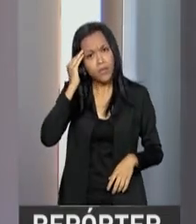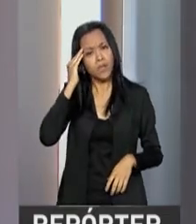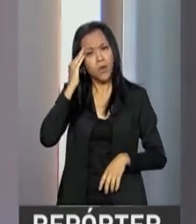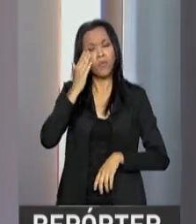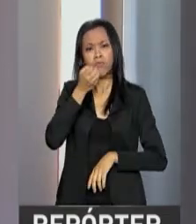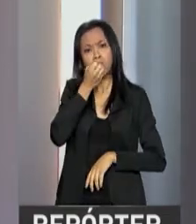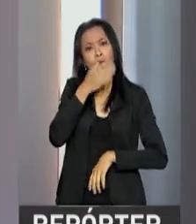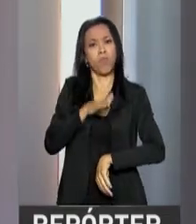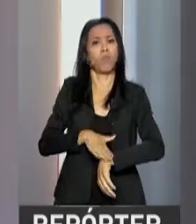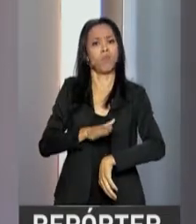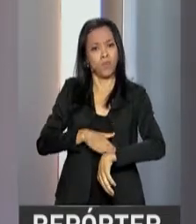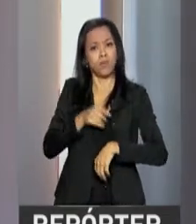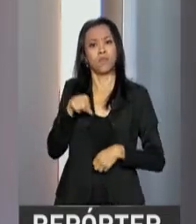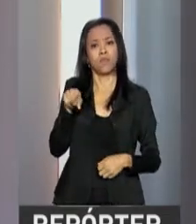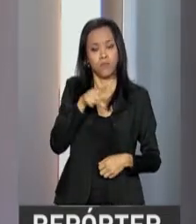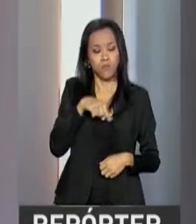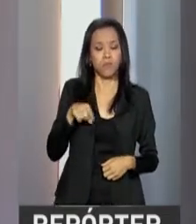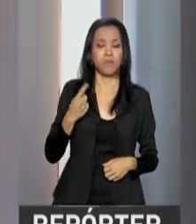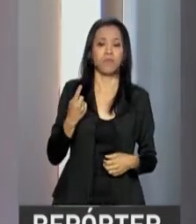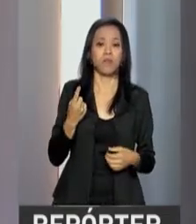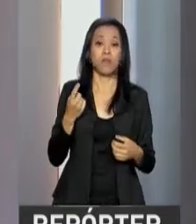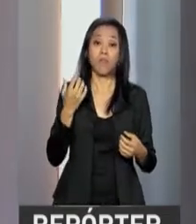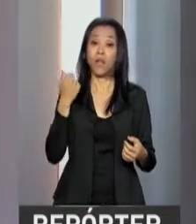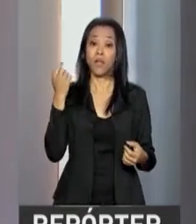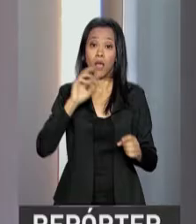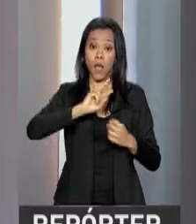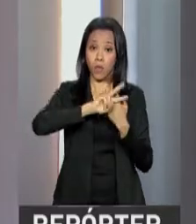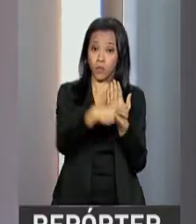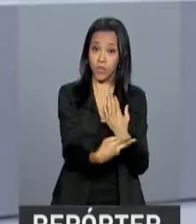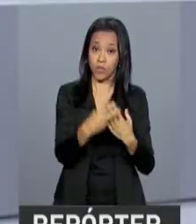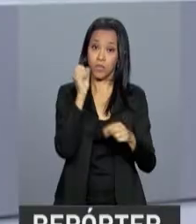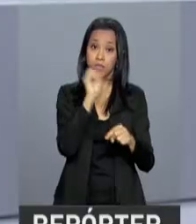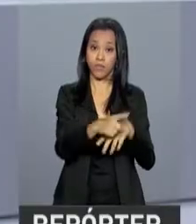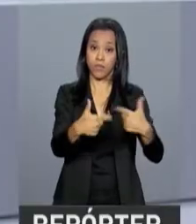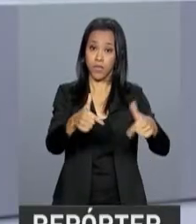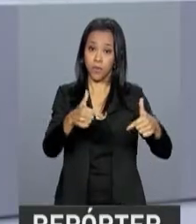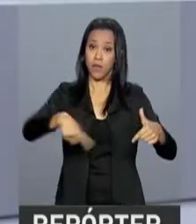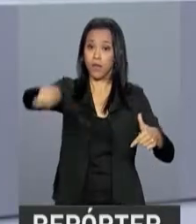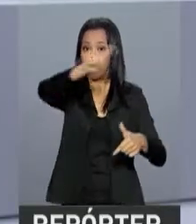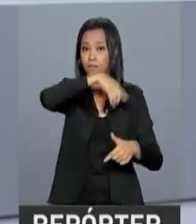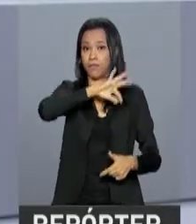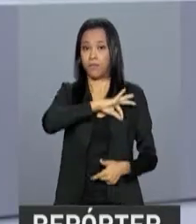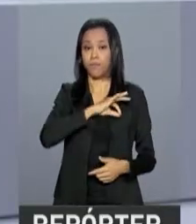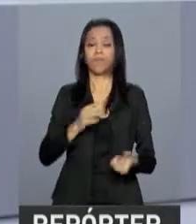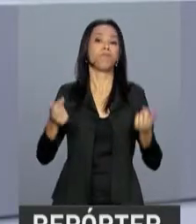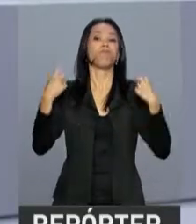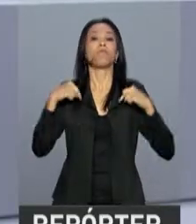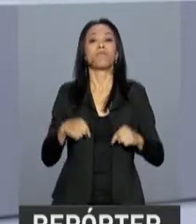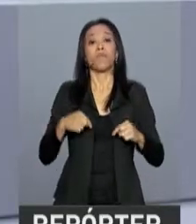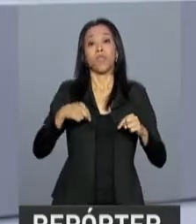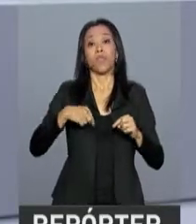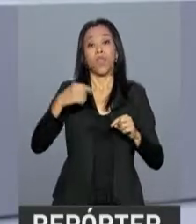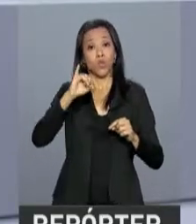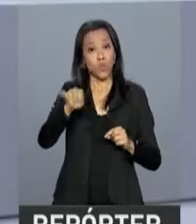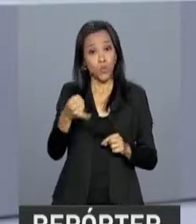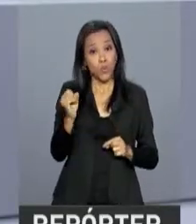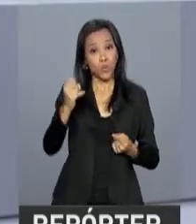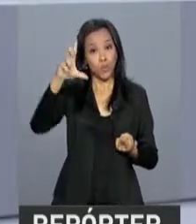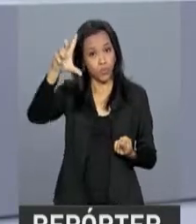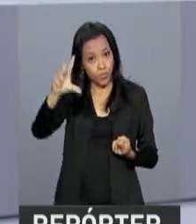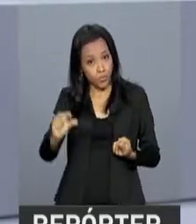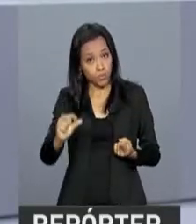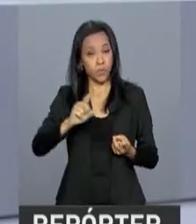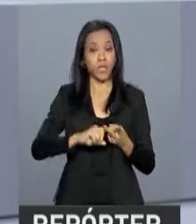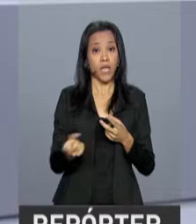na linha da geração de emprego e renda e taxas de juros em queda ea retomada do crescimento